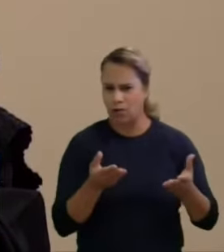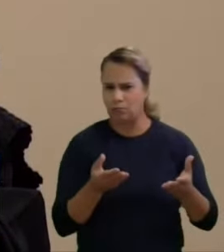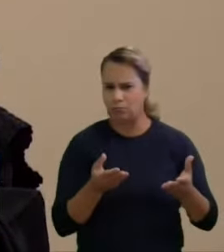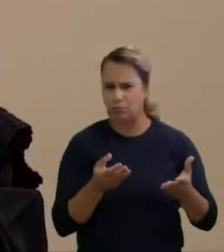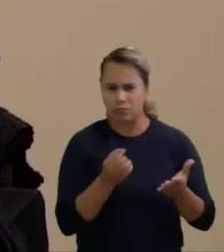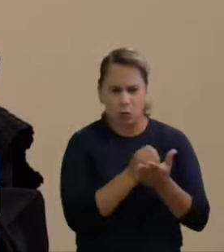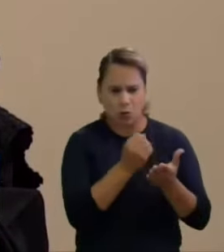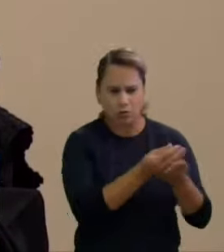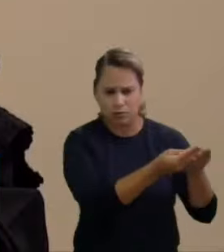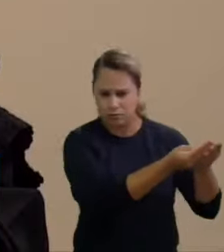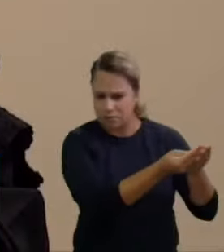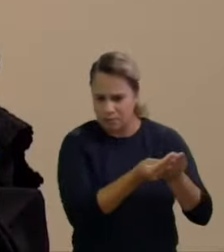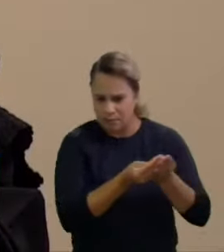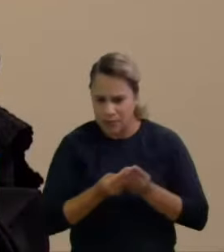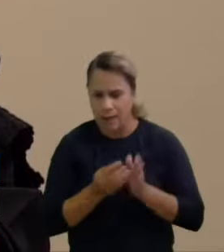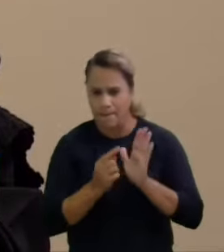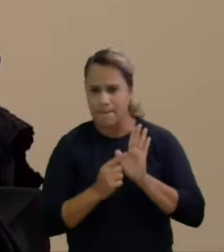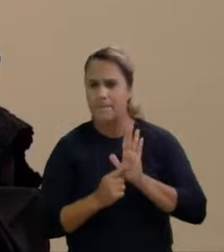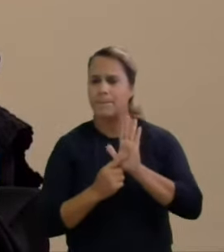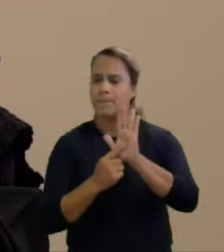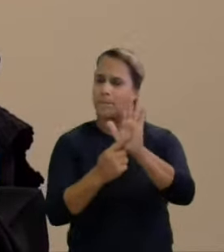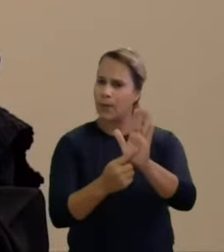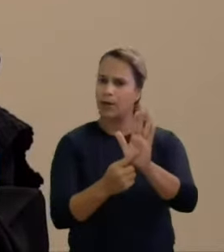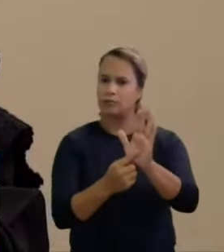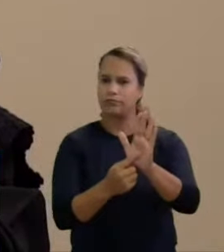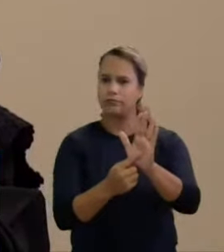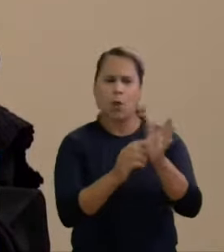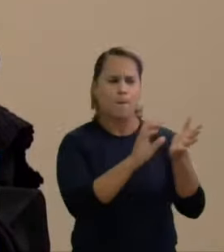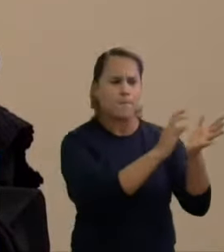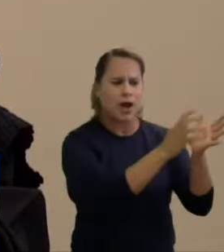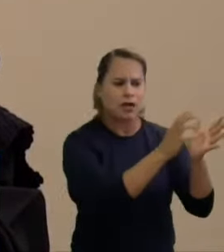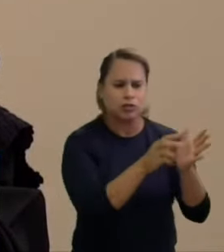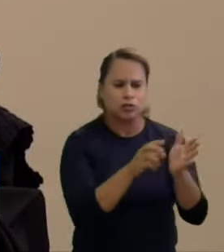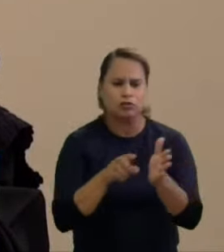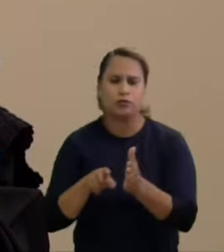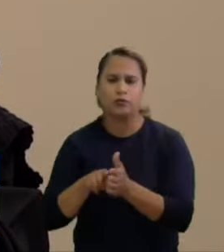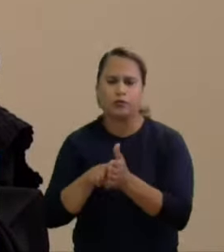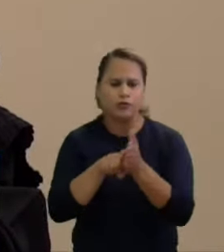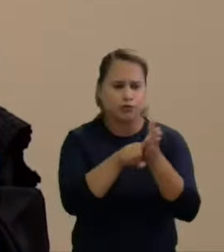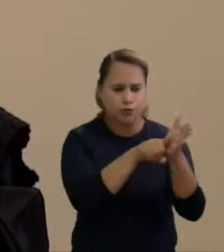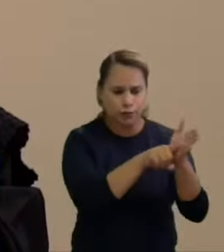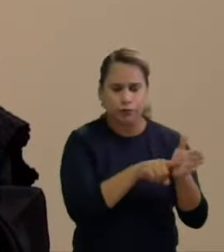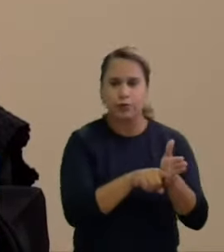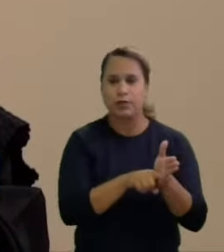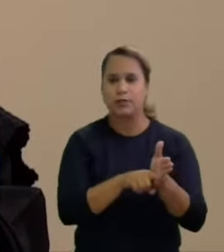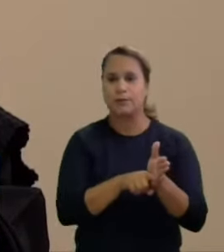podemos Enfim pelo todos todos os os partidos investig Anes para